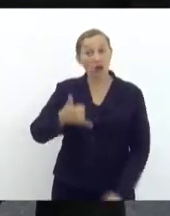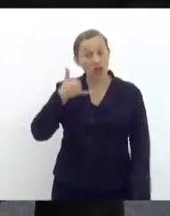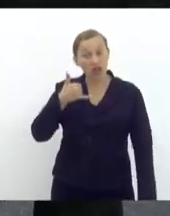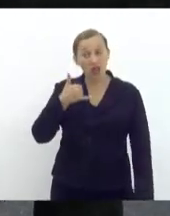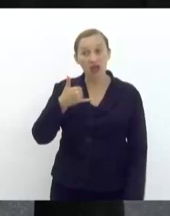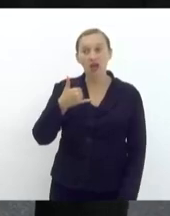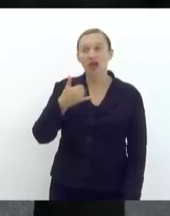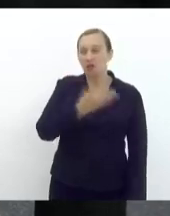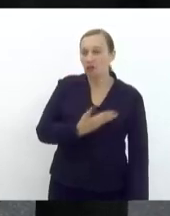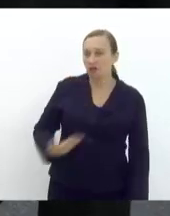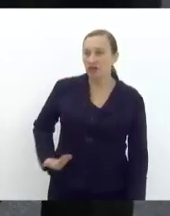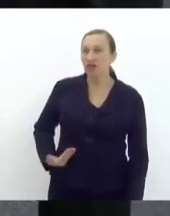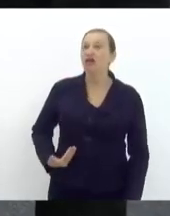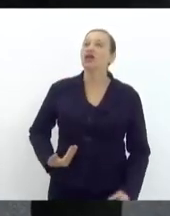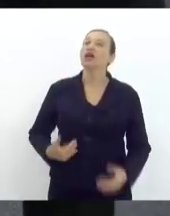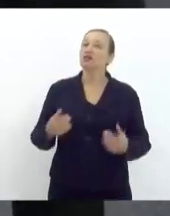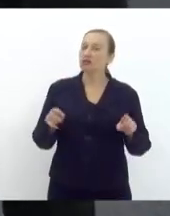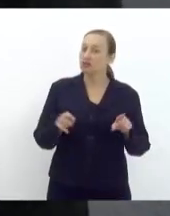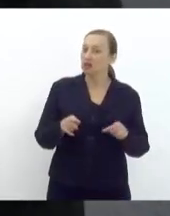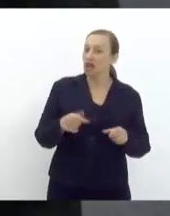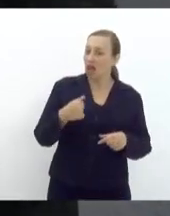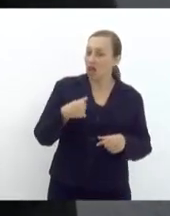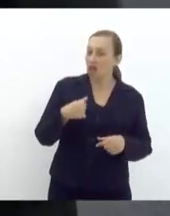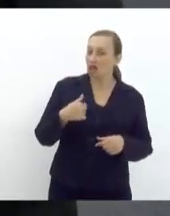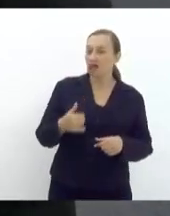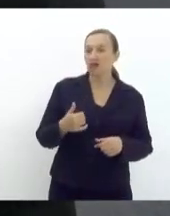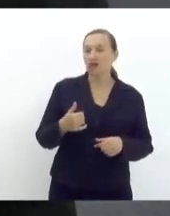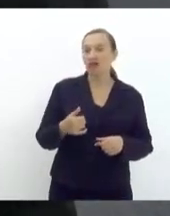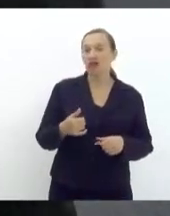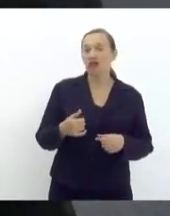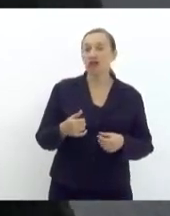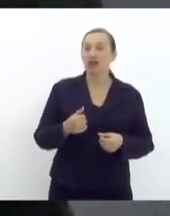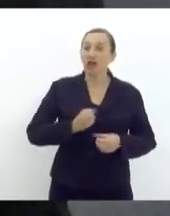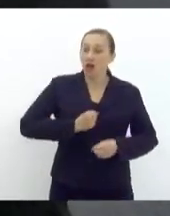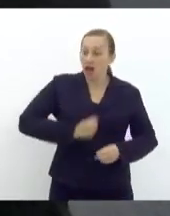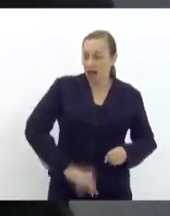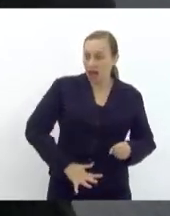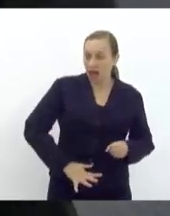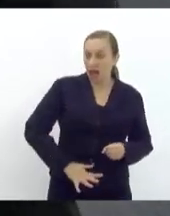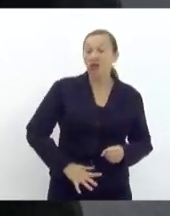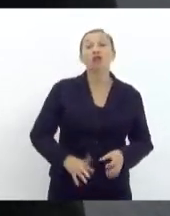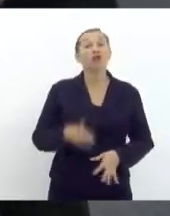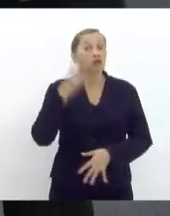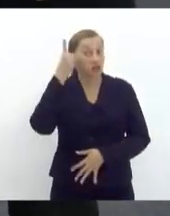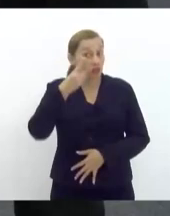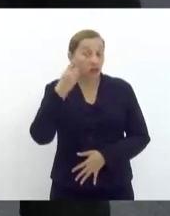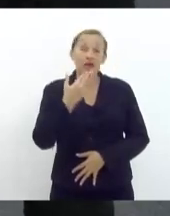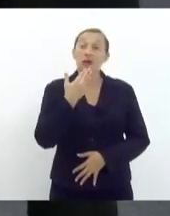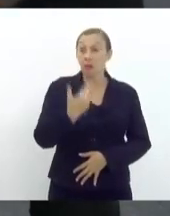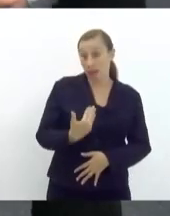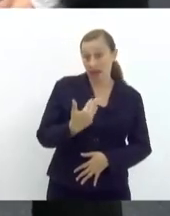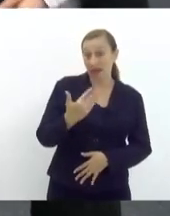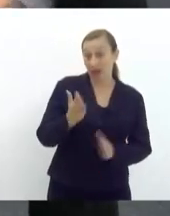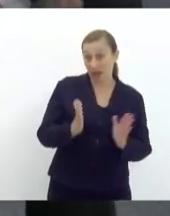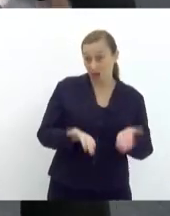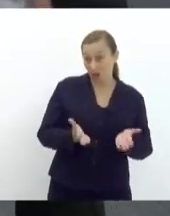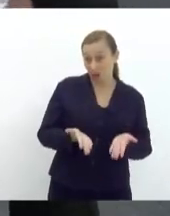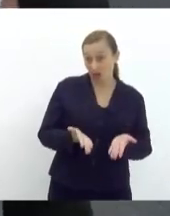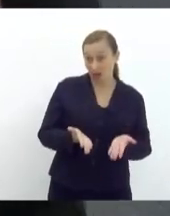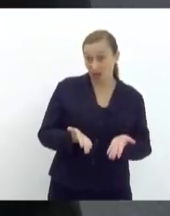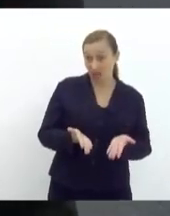deveria ter inclusive sujado as fraldas foi esse deputado que pede aqui de